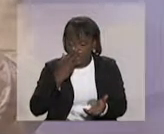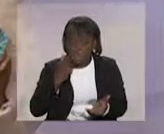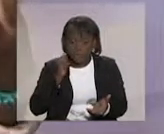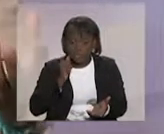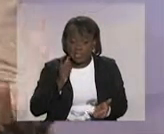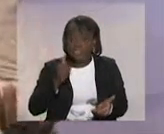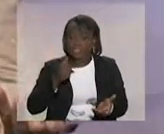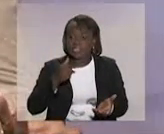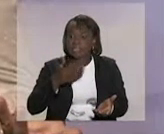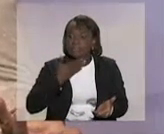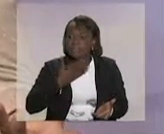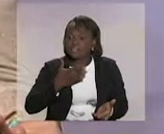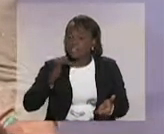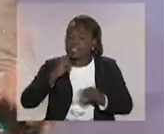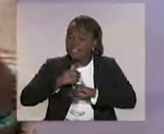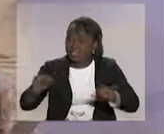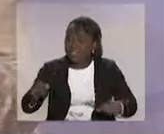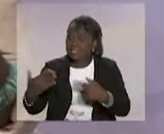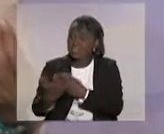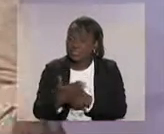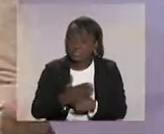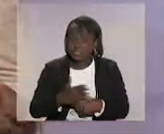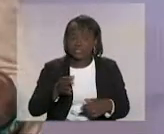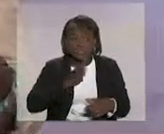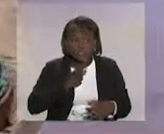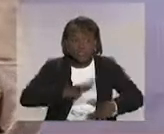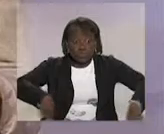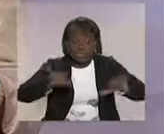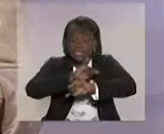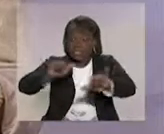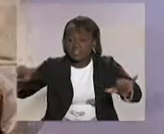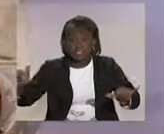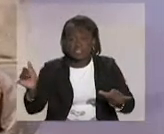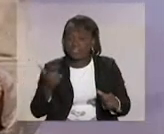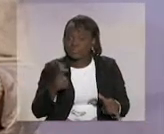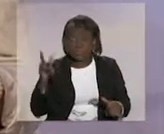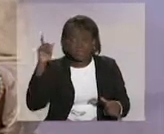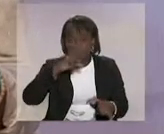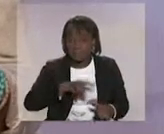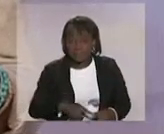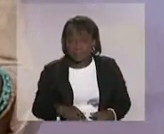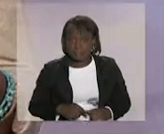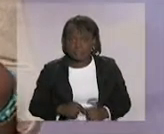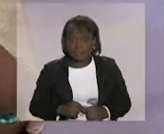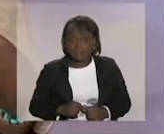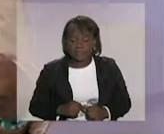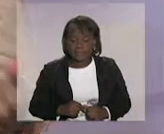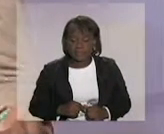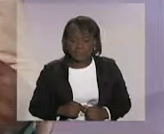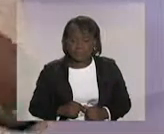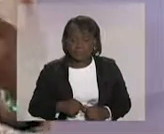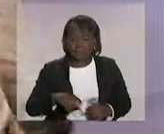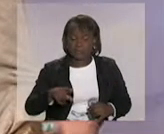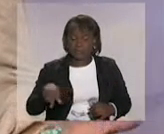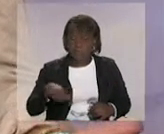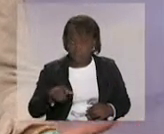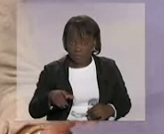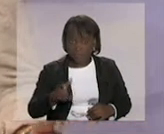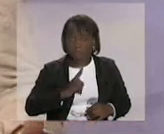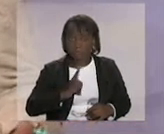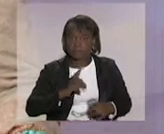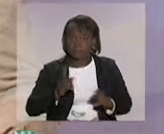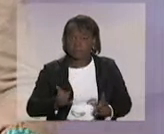dar voz às vítimas, né? A dar atendimento, a dar conhecimento às vítimas com relação a isso.